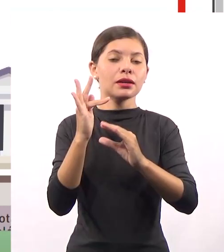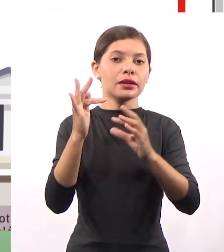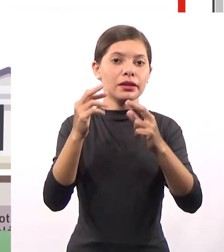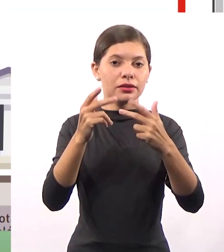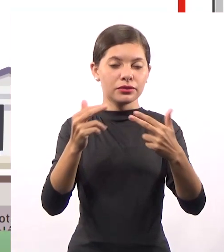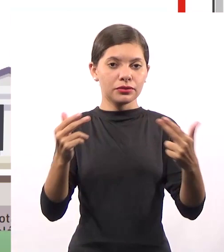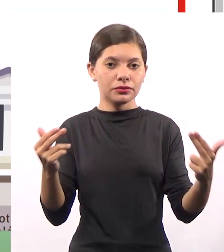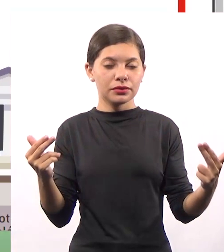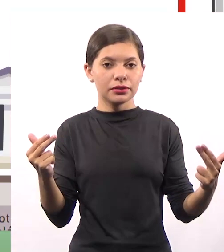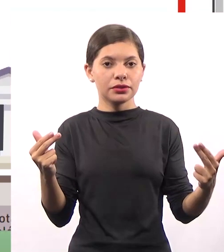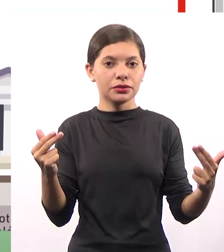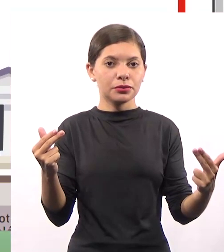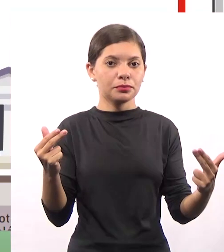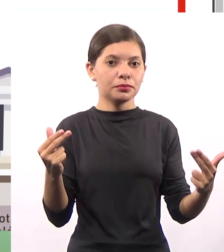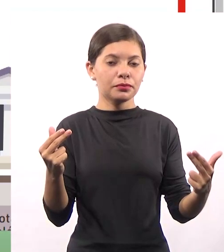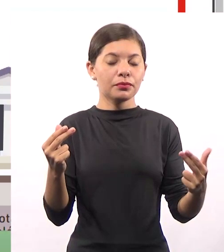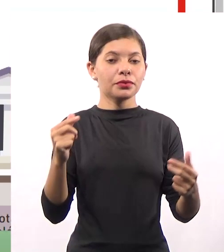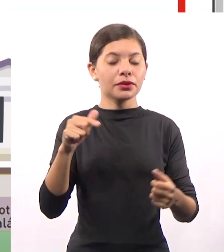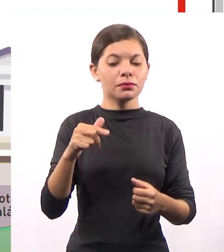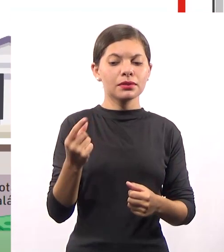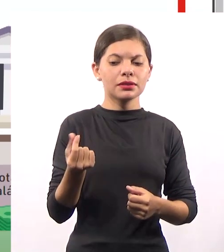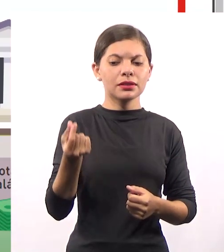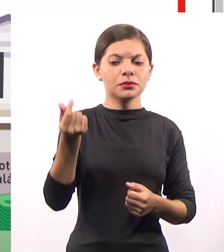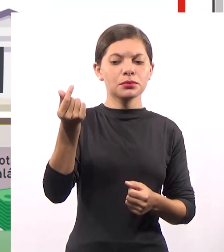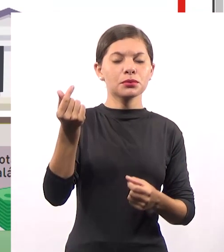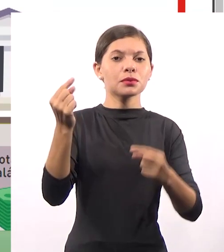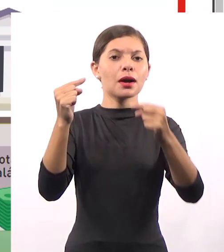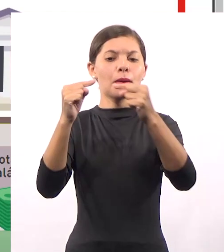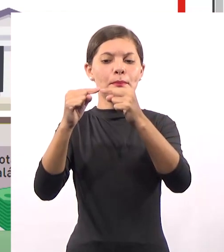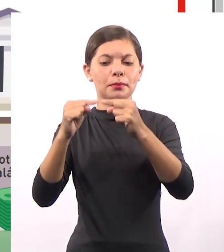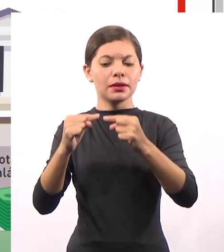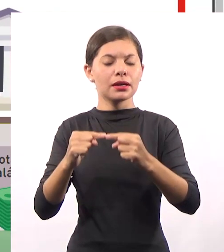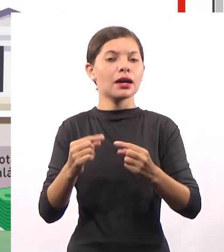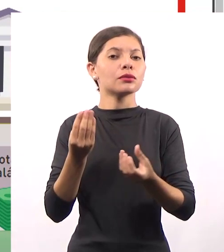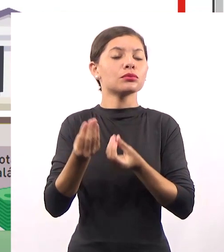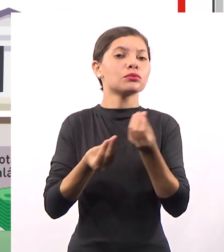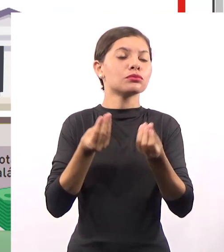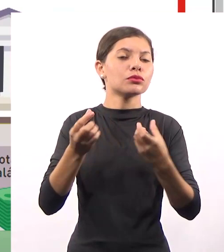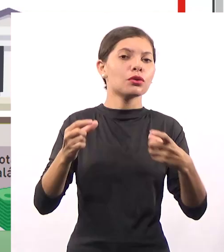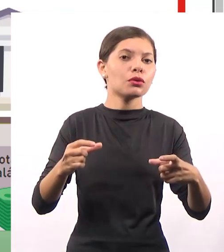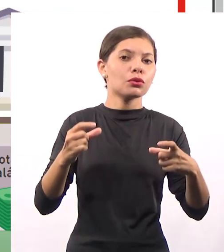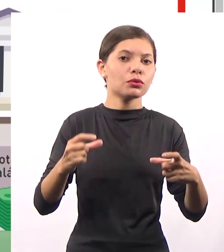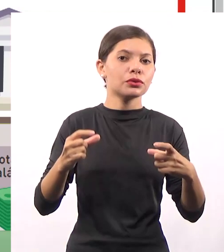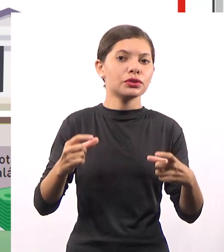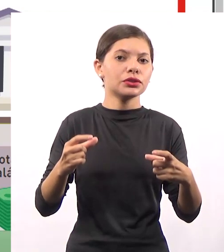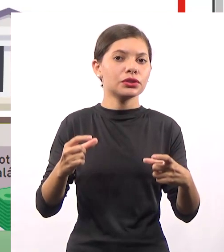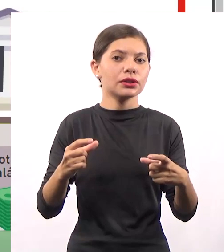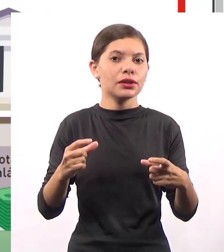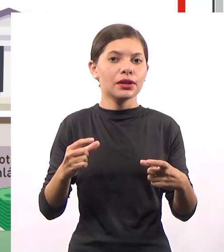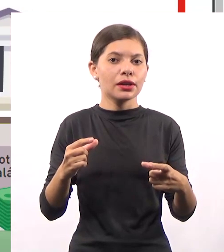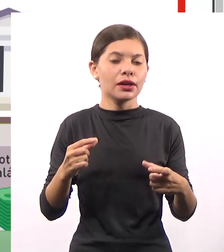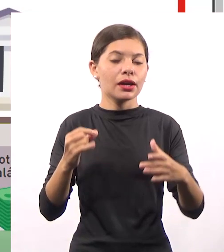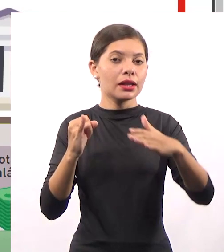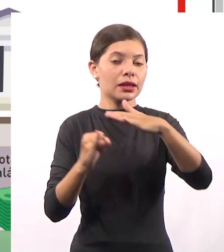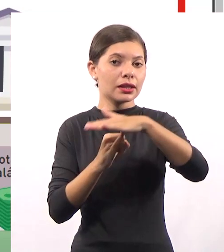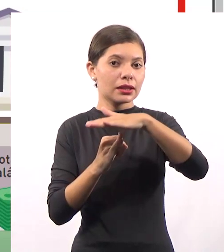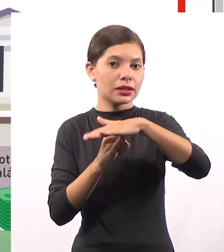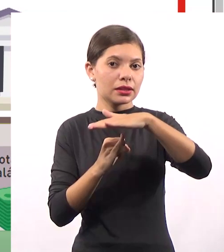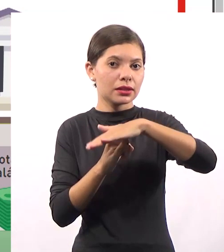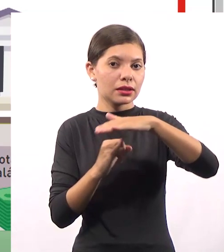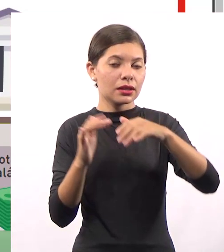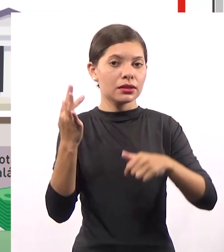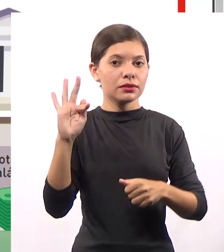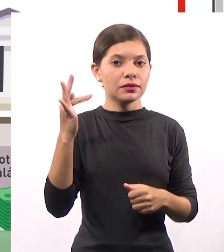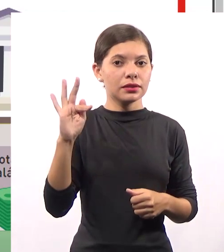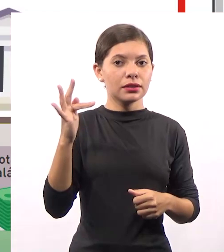fundo diferente do FNDE. E aí esses recursos, eles são aplicados na rede federal de ensino.